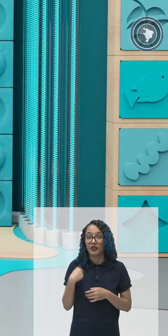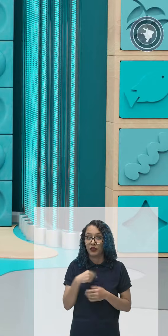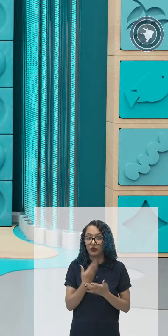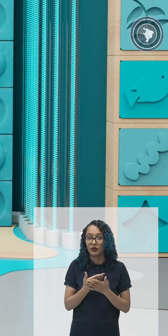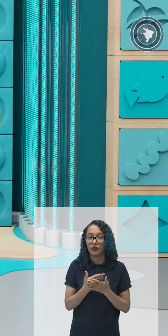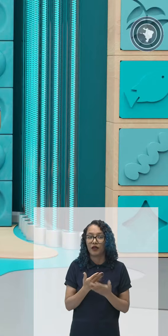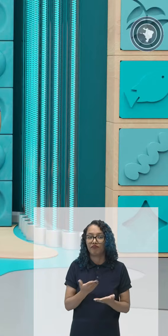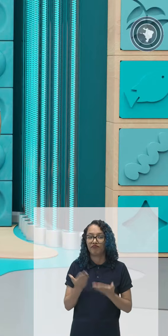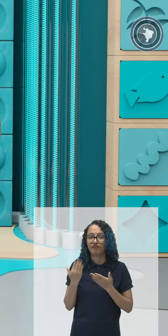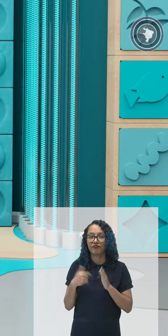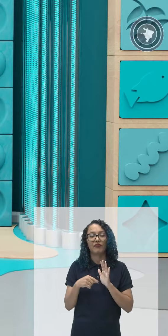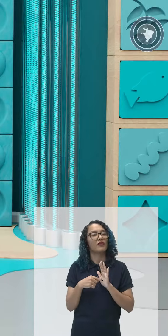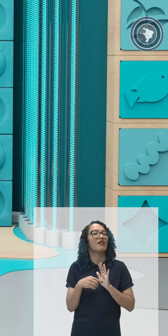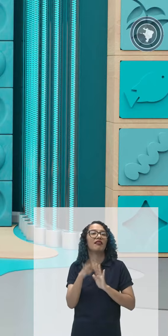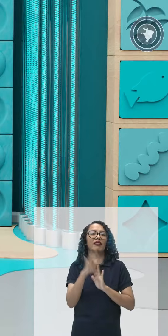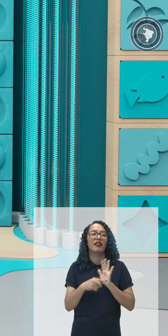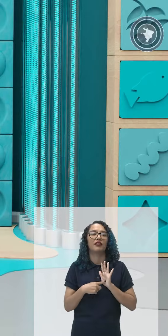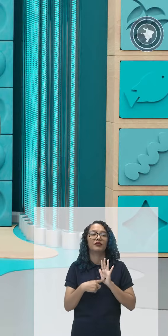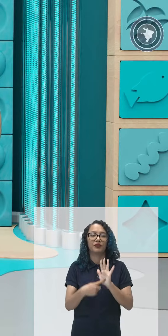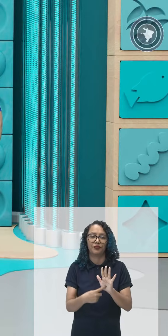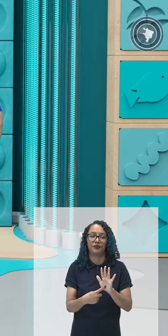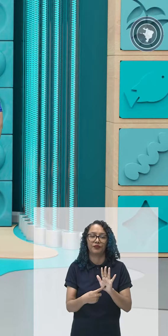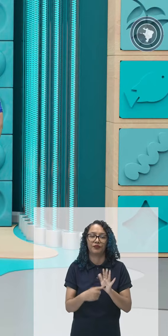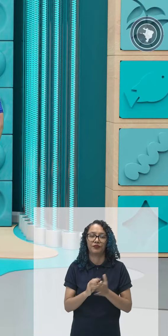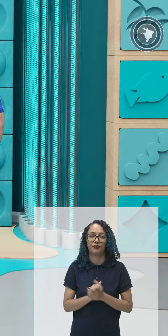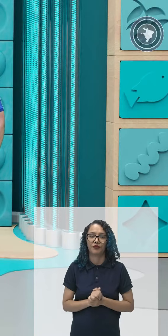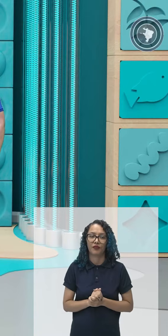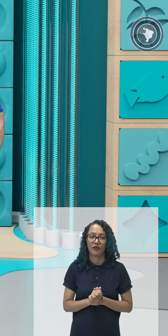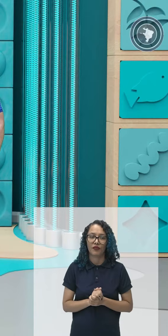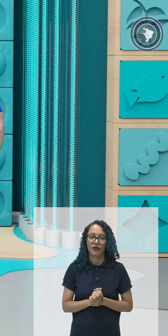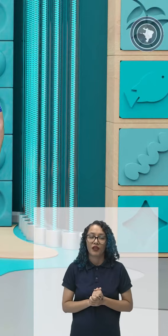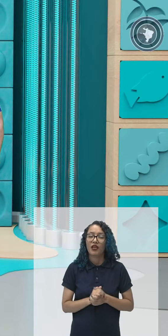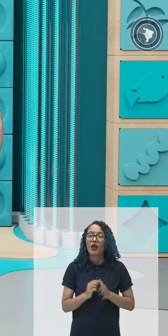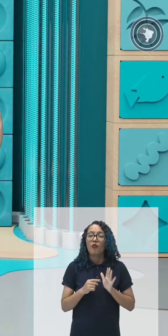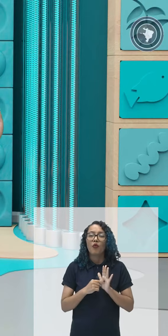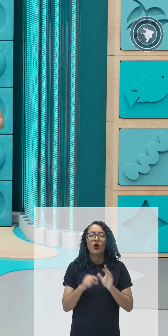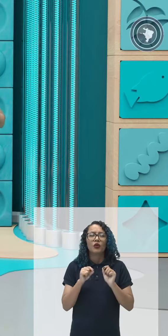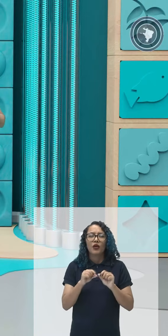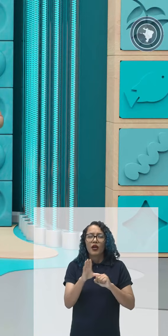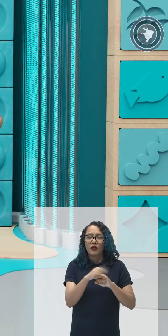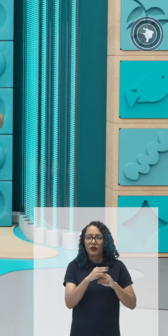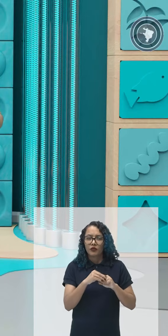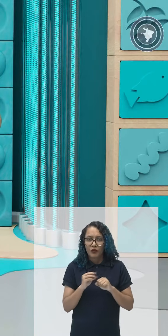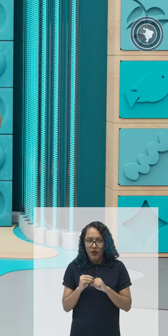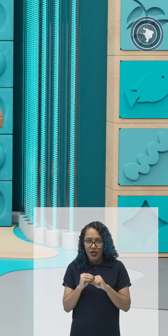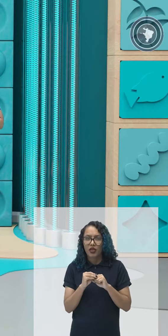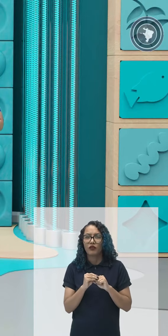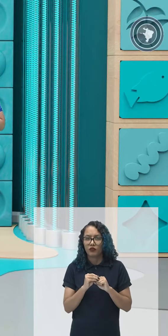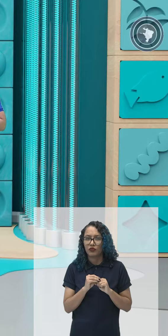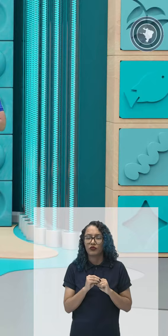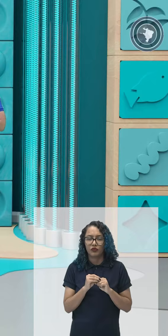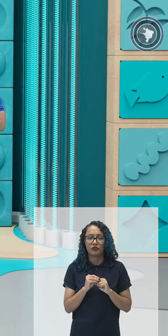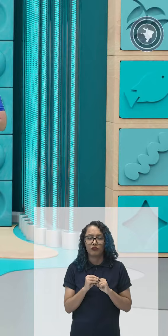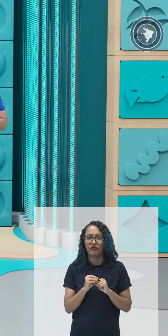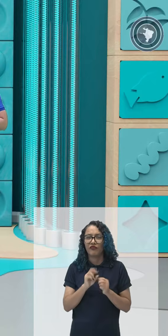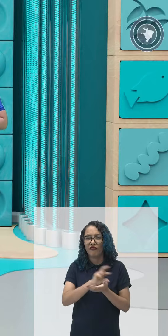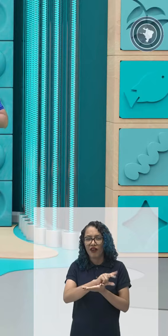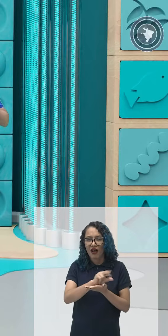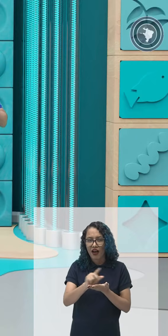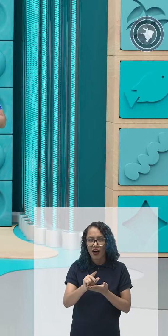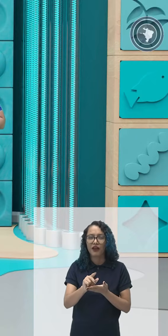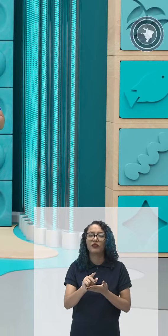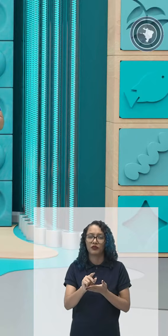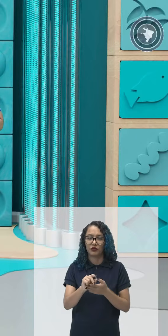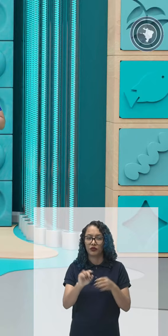estudos é o texto expositivo, que apresenta conhecimentos do mundo organizados em uma